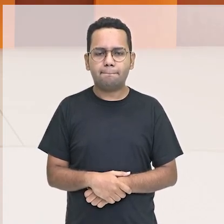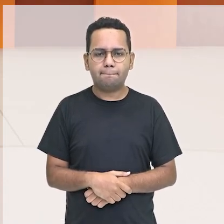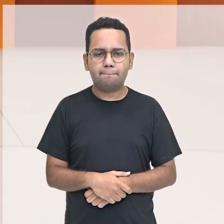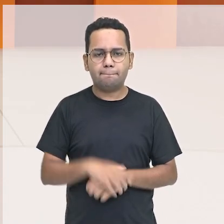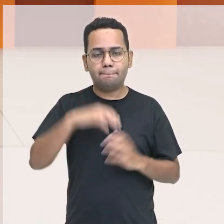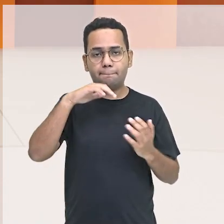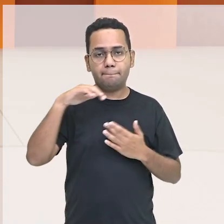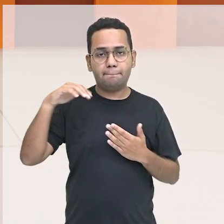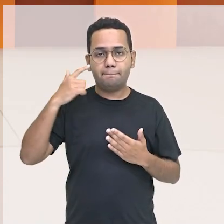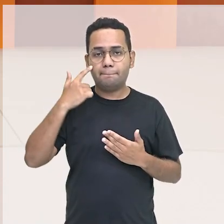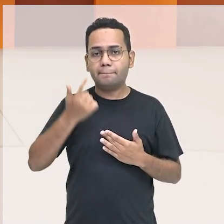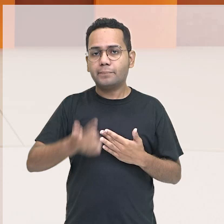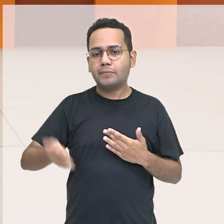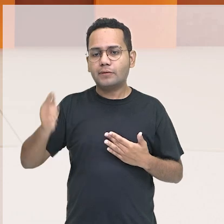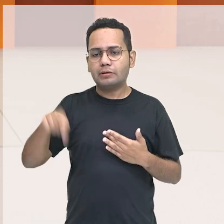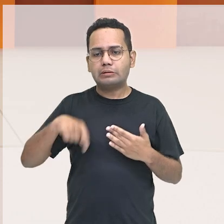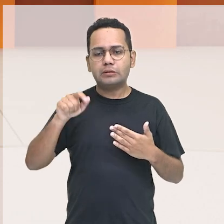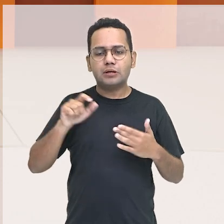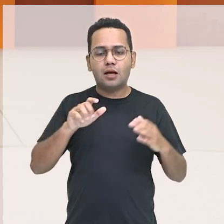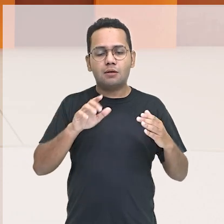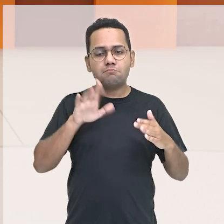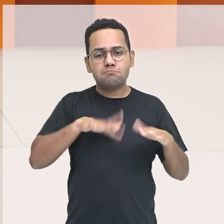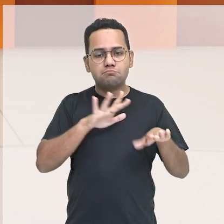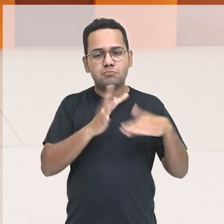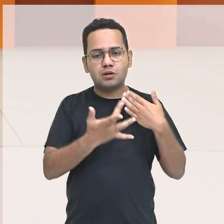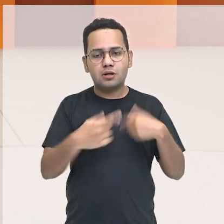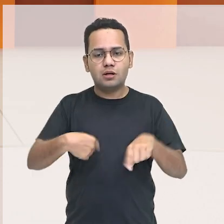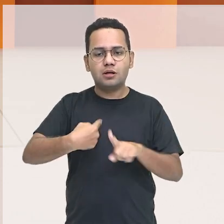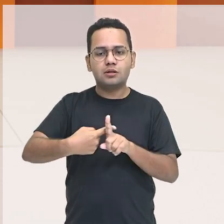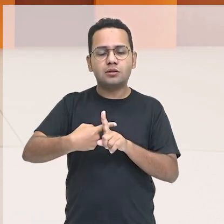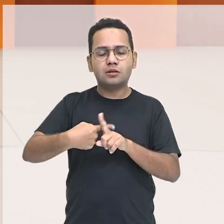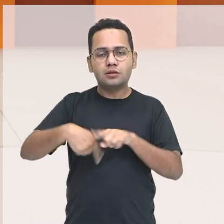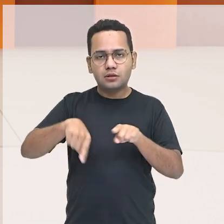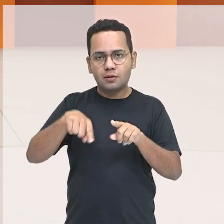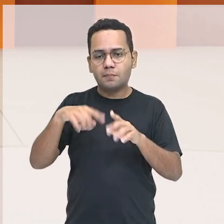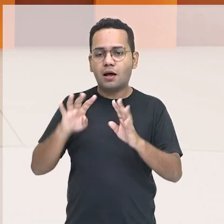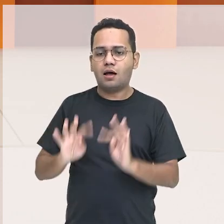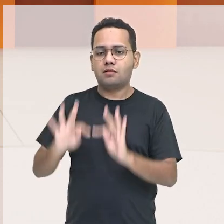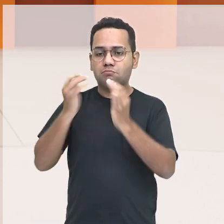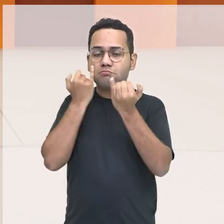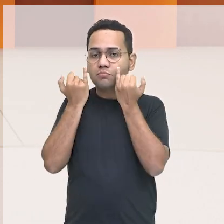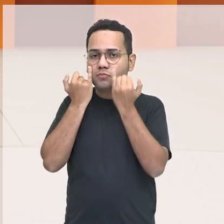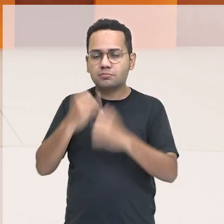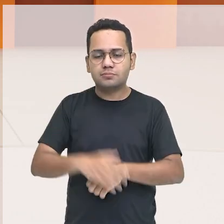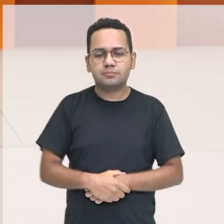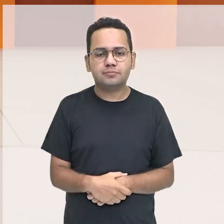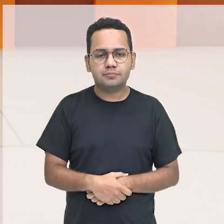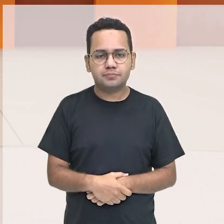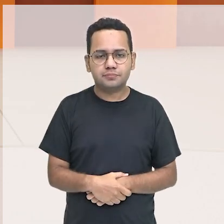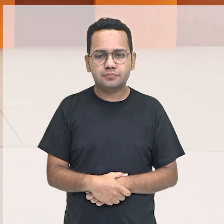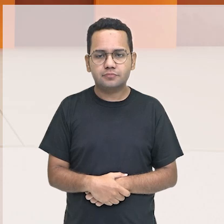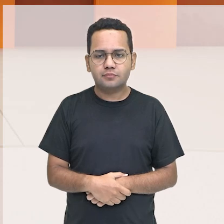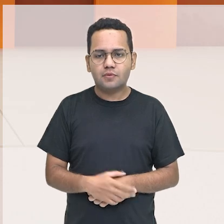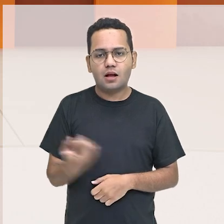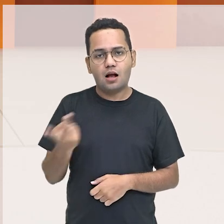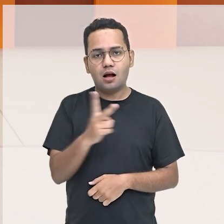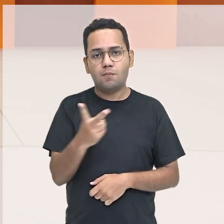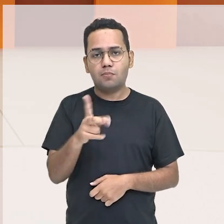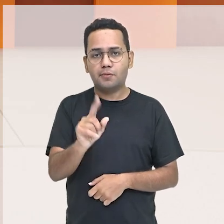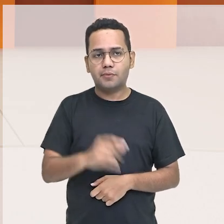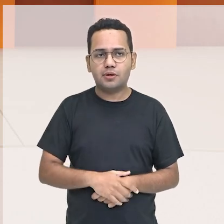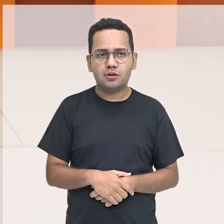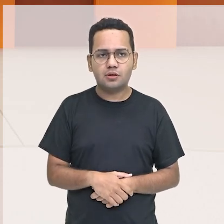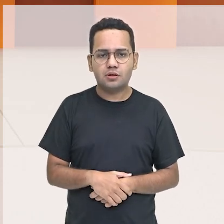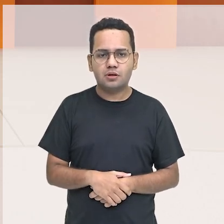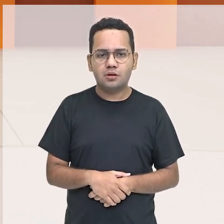temos também os meios de comunicação e a tecnologia de informação, que hoje também funcionam, né, como